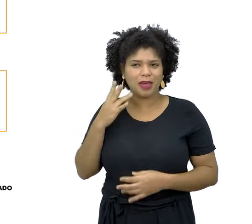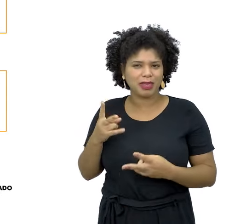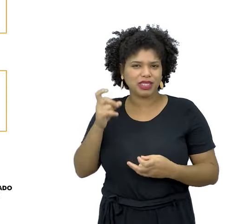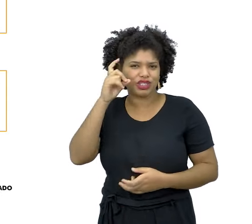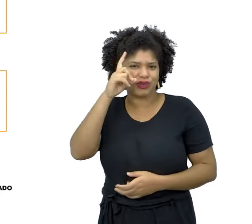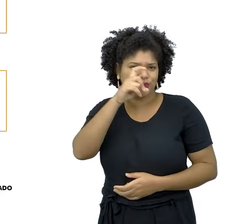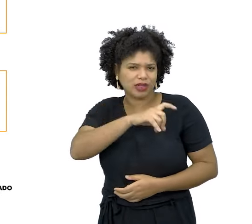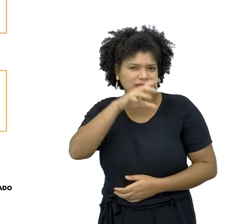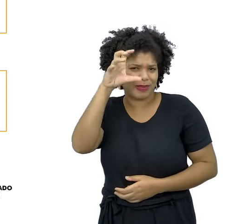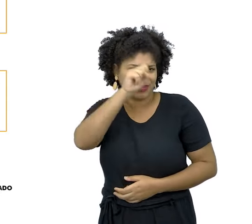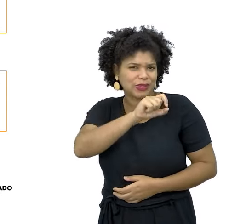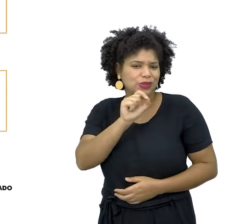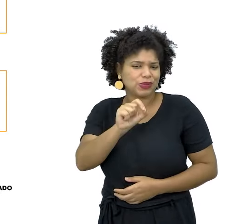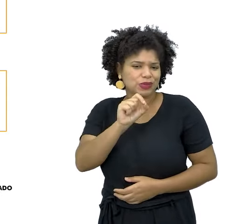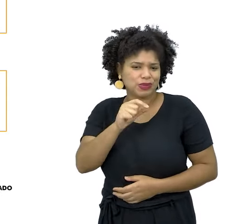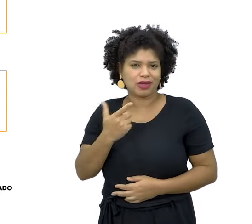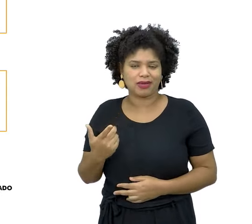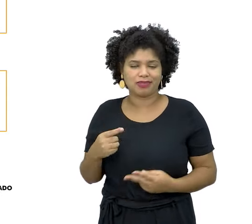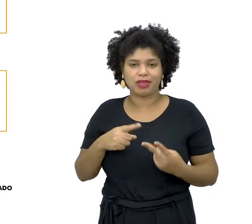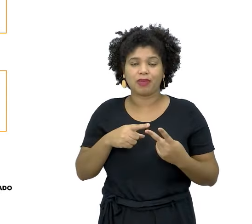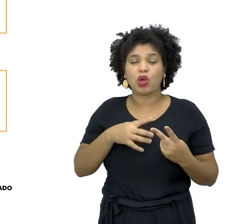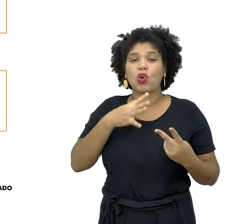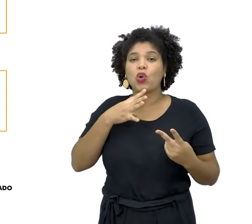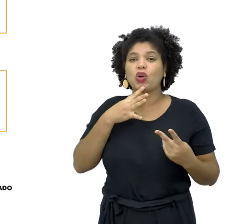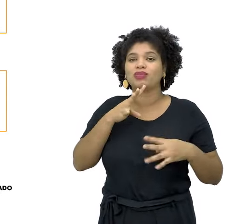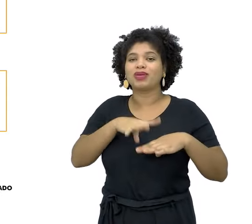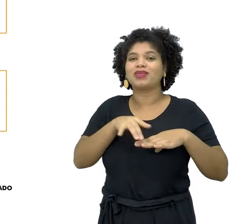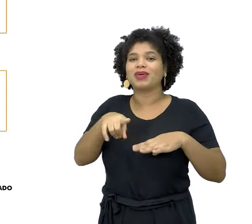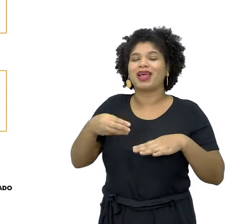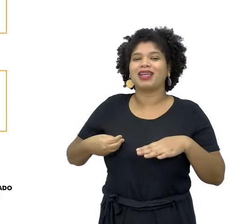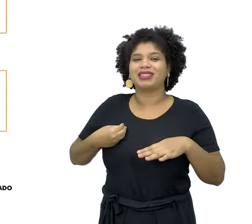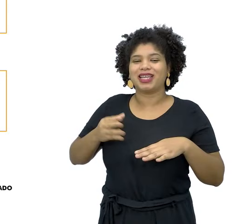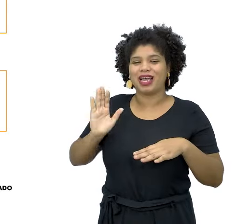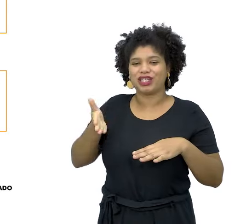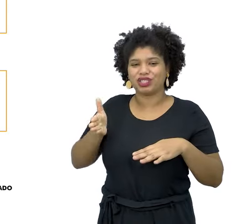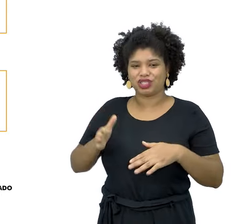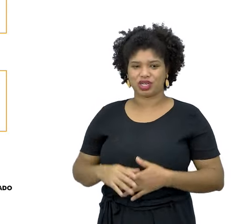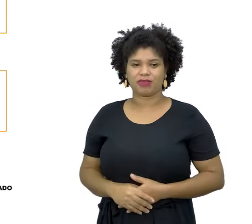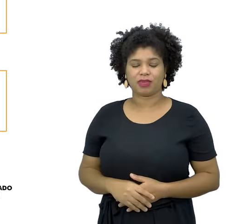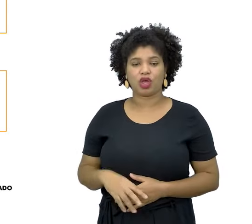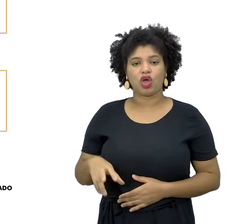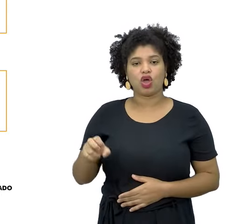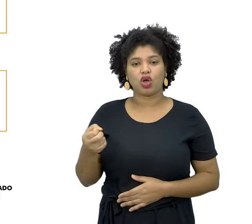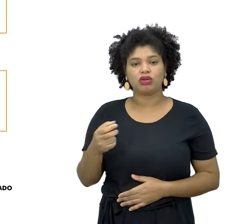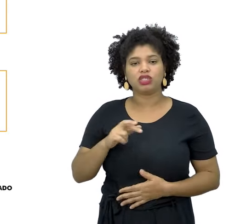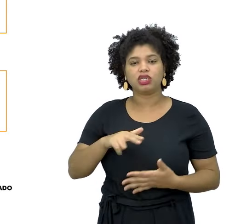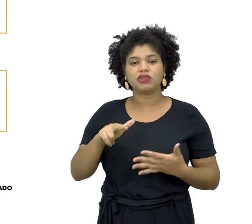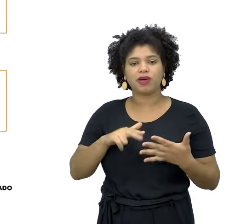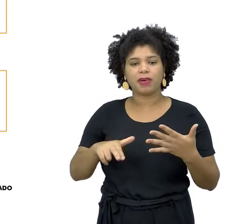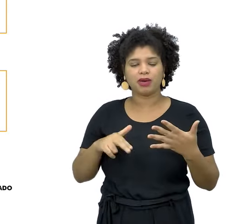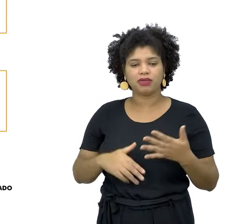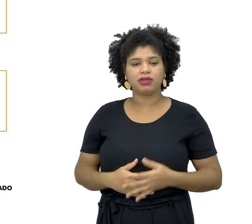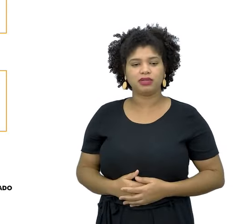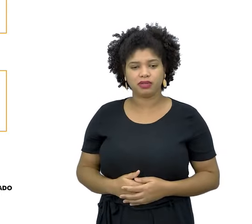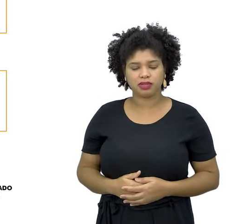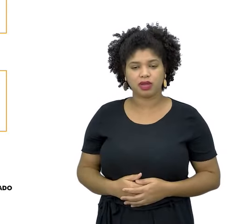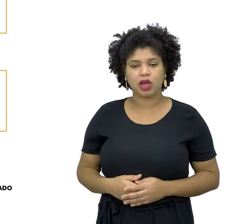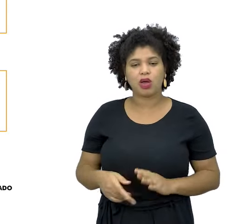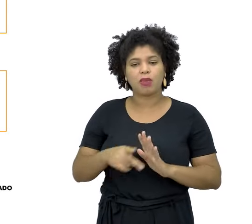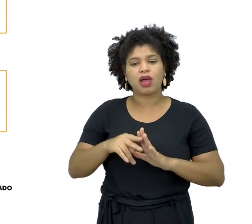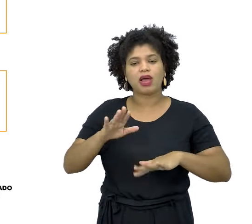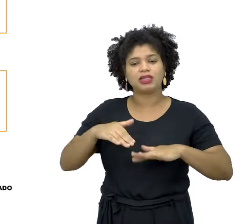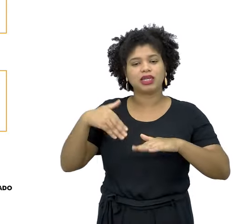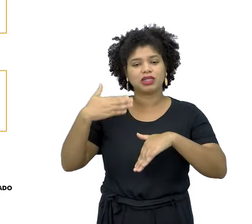de aprendizagem e quais são os conhecimentos matemáticos que o aluno tem ou ainda ele precisa ter para poder